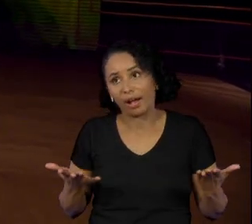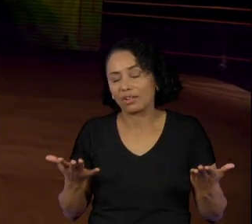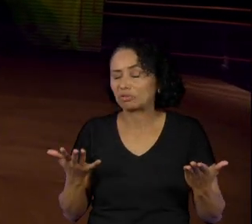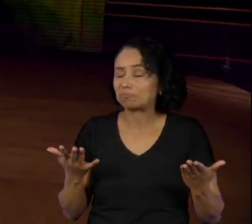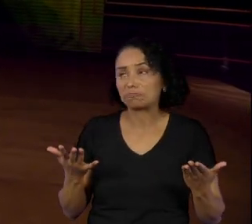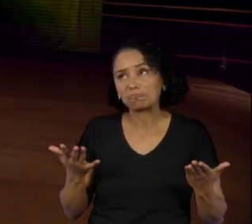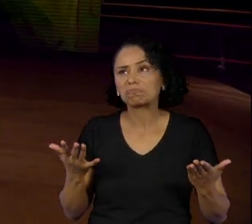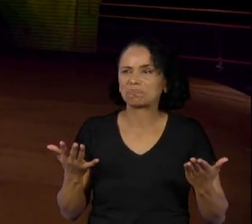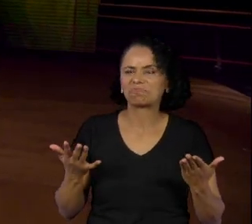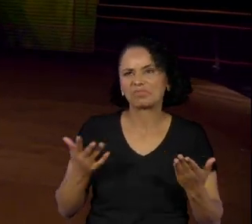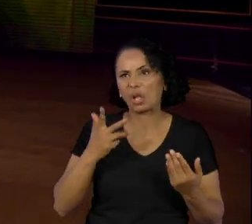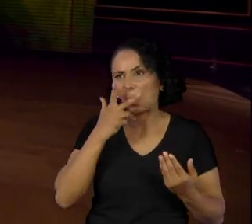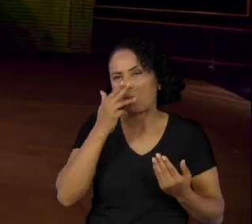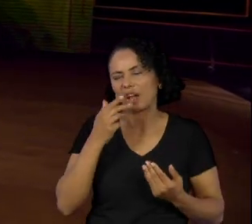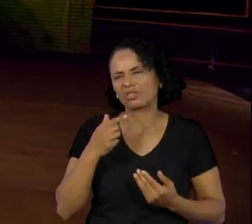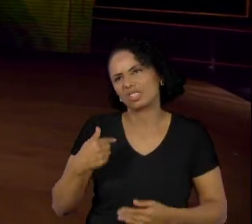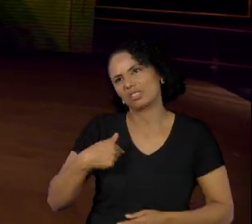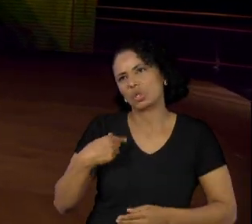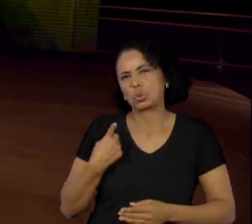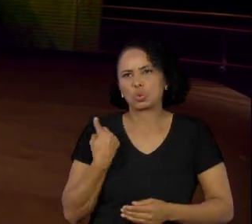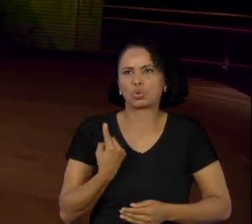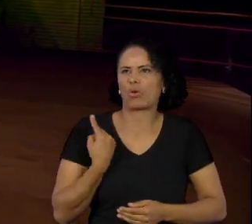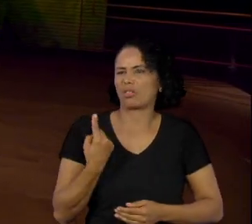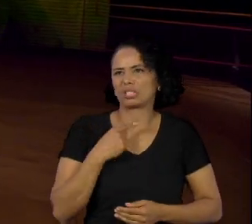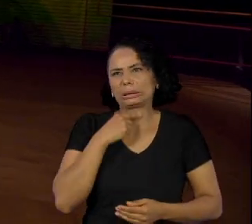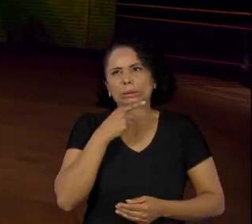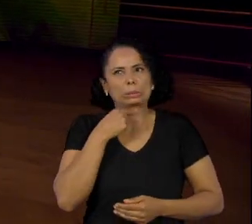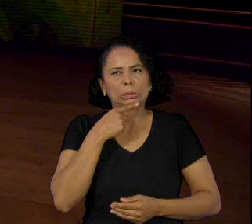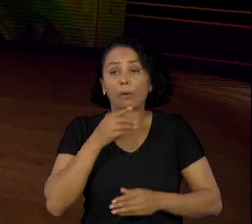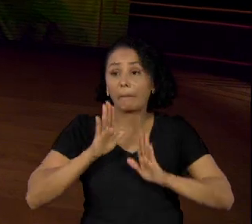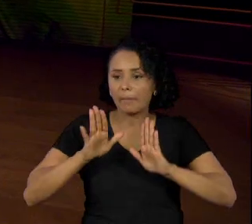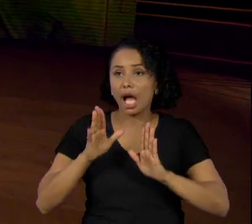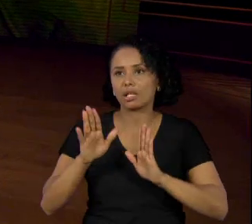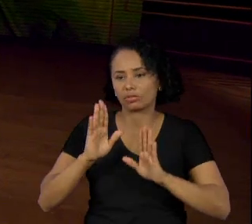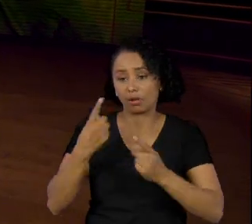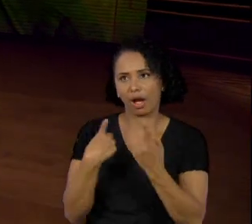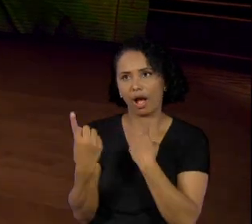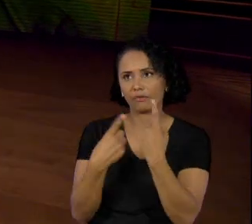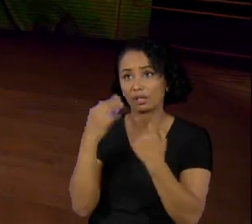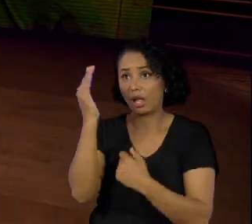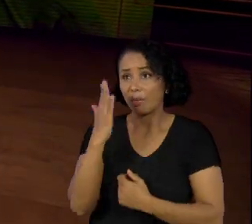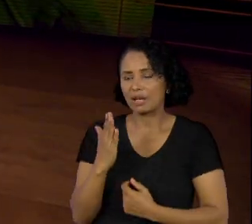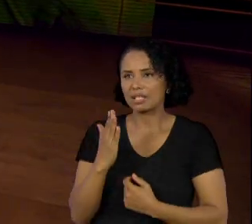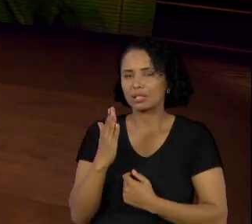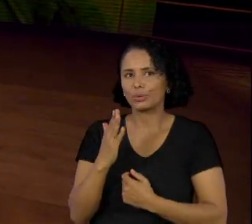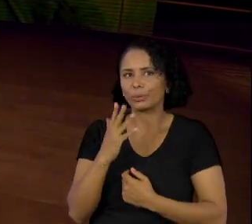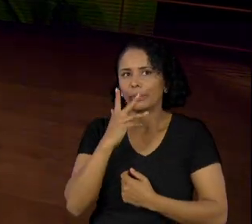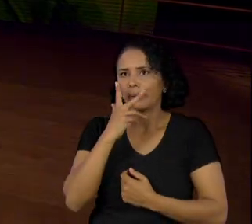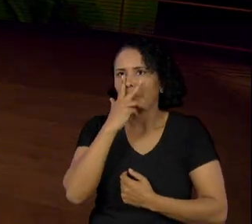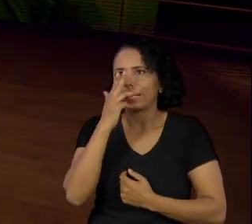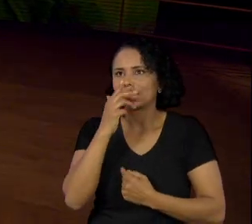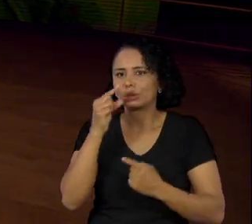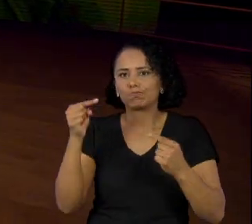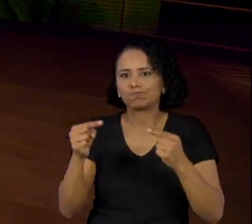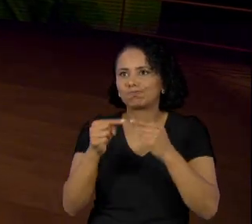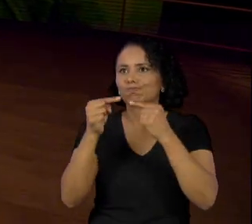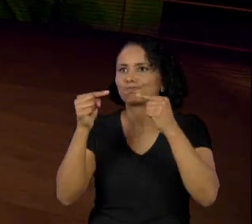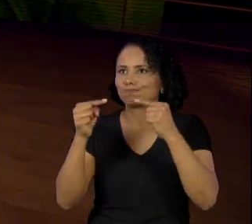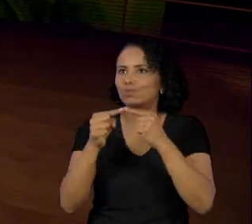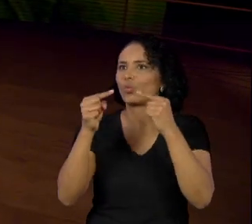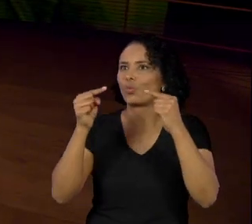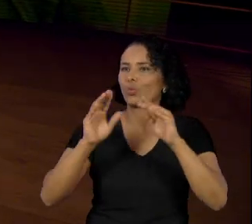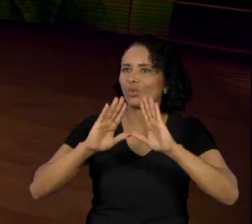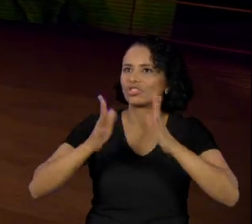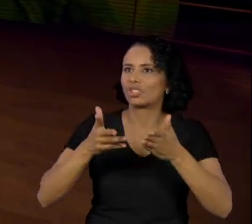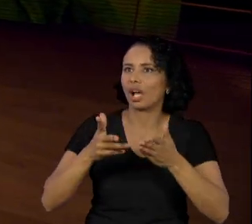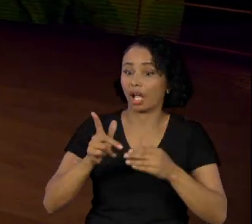Eu acho que nada a gente faz sozinho, né? Acho que a Avenida Brasil foi uma junção, assim, de uma direção muito